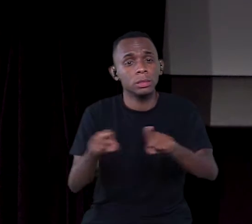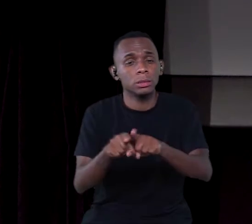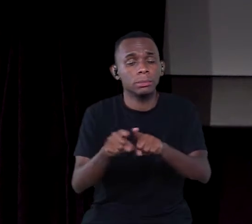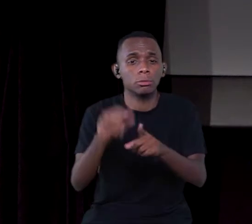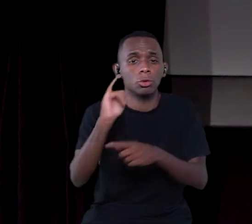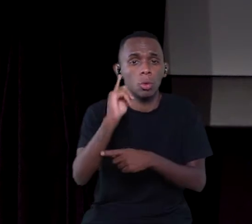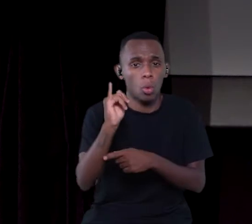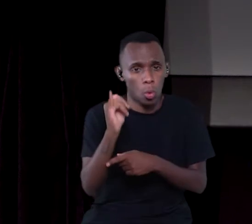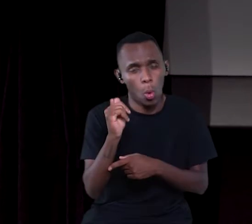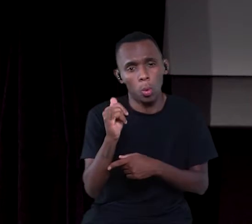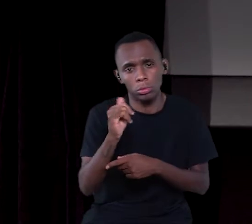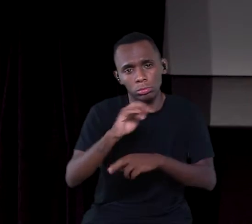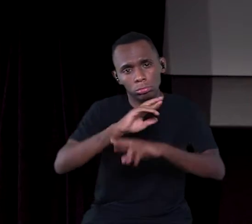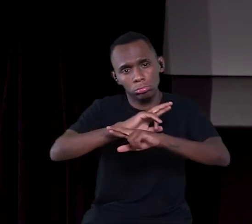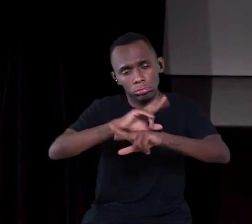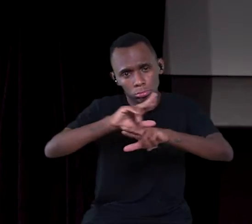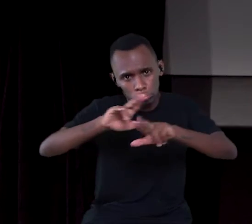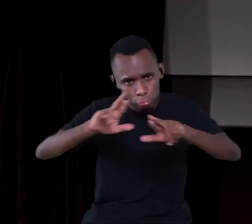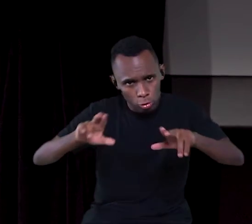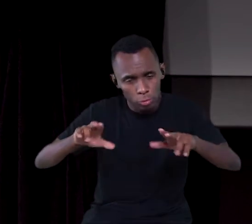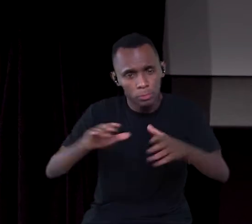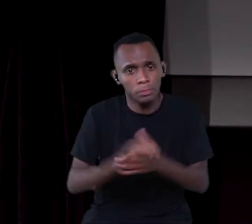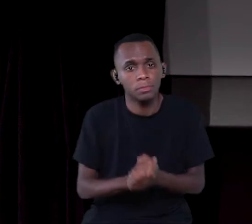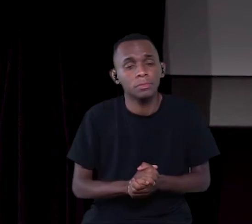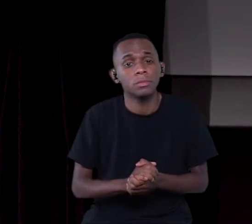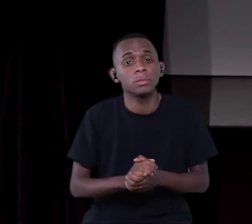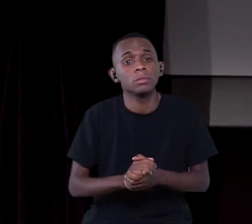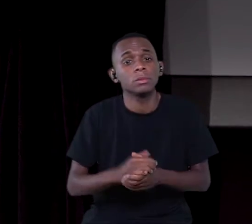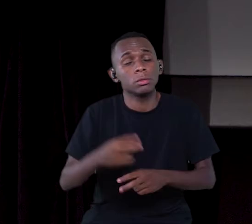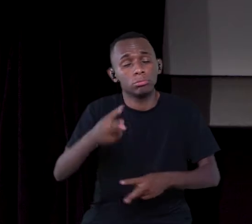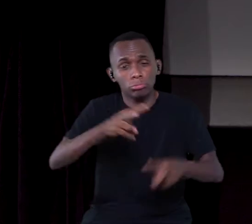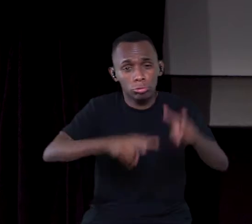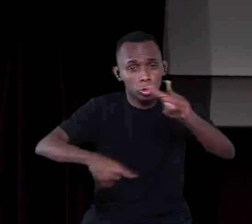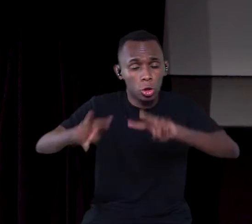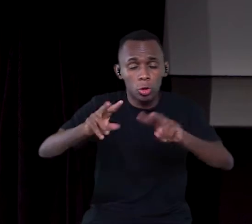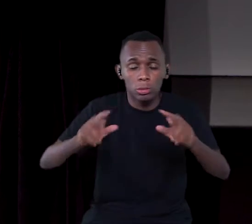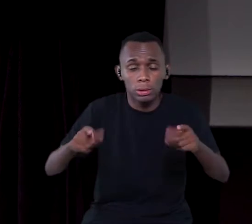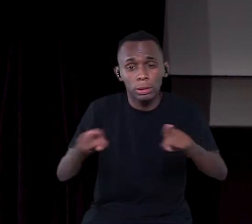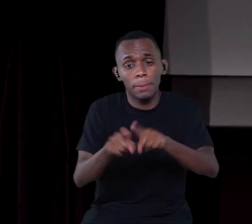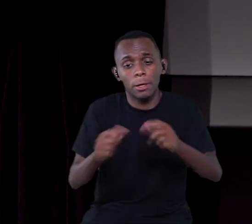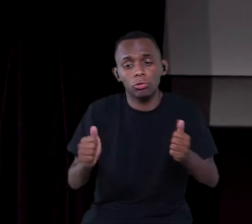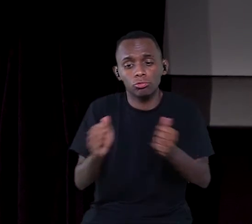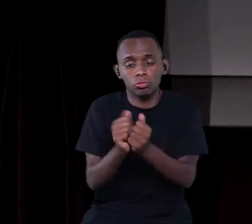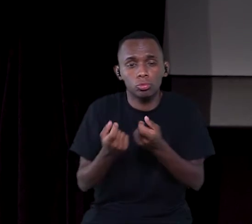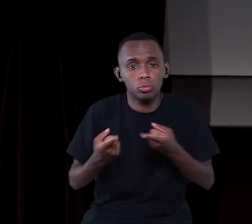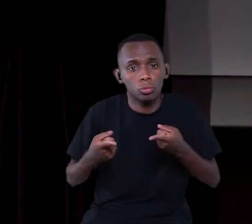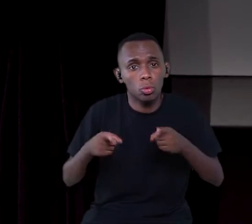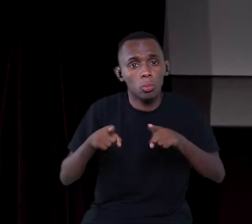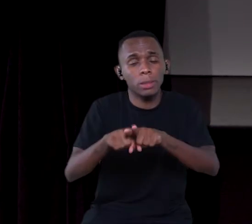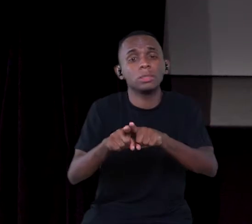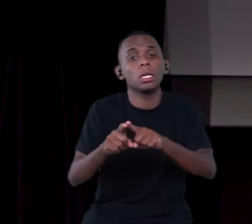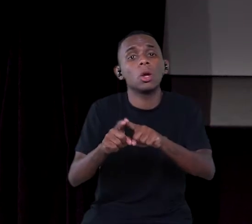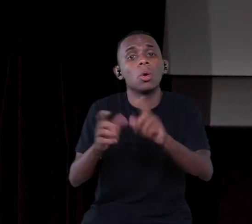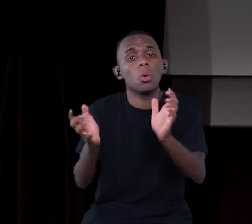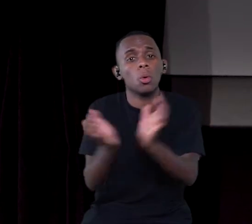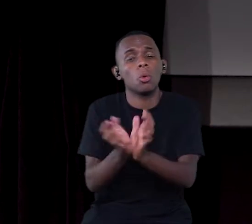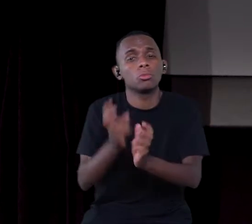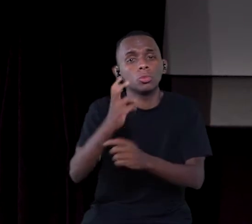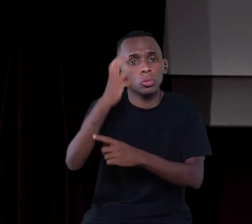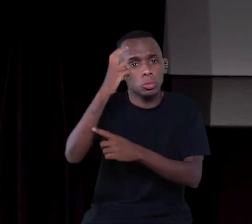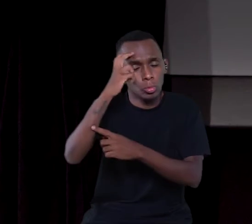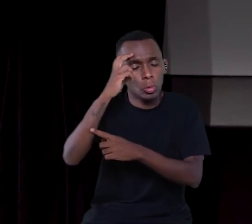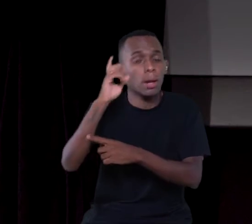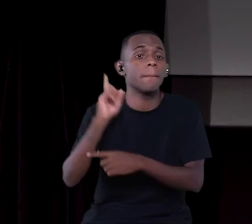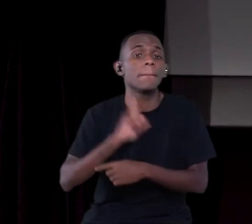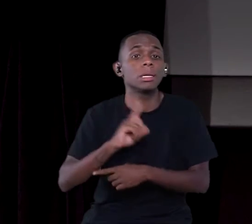contos Óleo de Carvão. É curador do portal Mundo Livre e atualmente integra o Conselho de Cultura da Associação Comercial de Minas